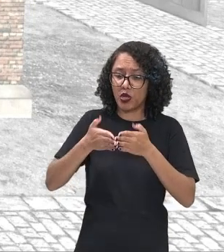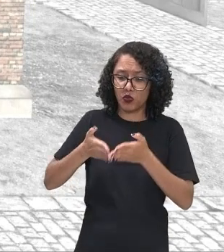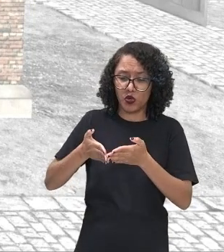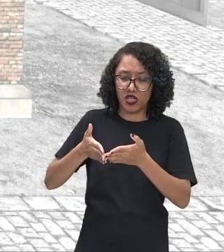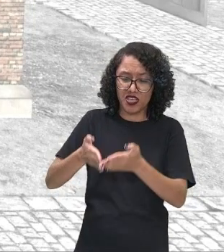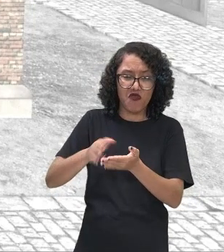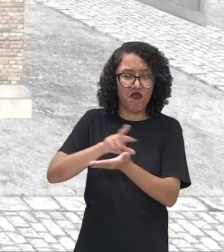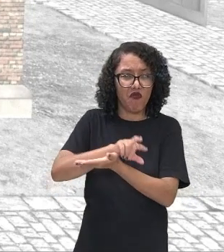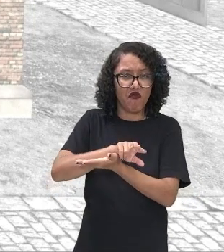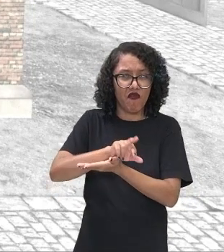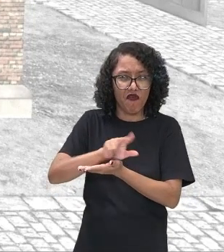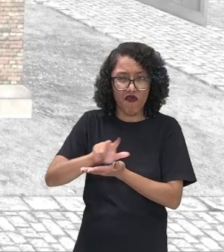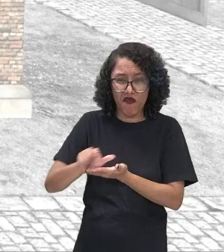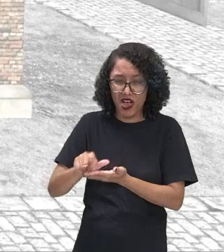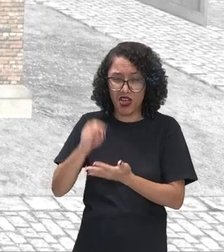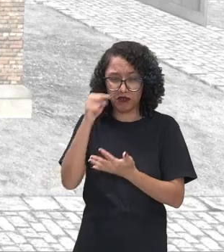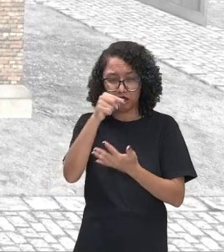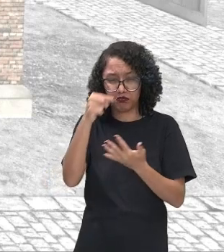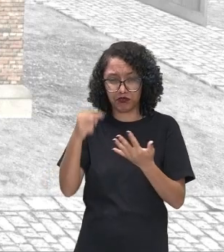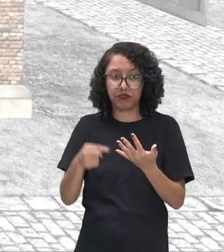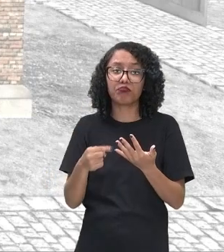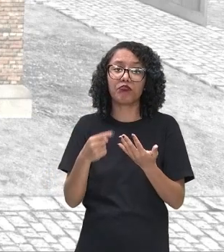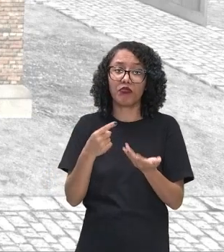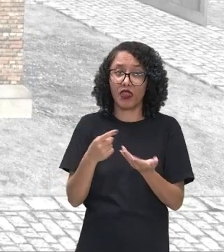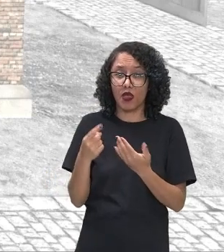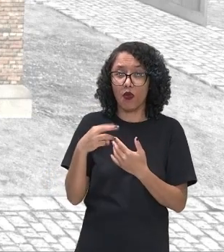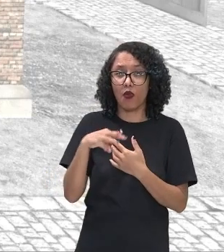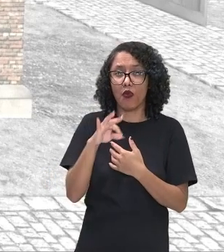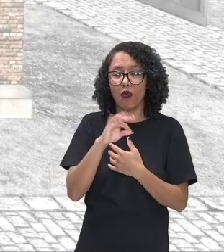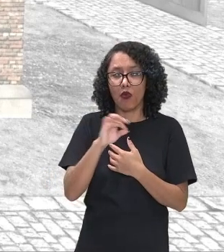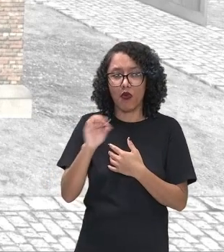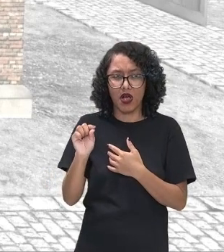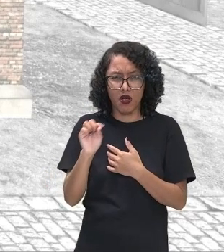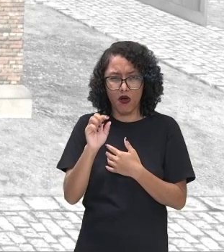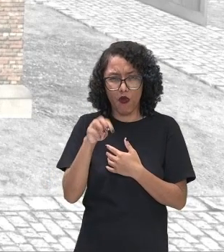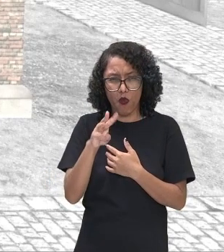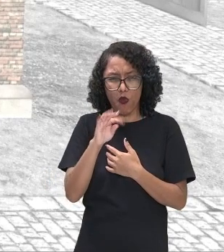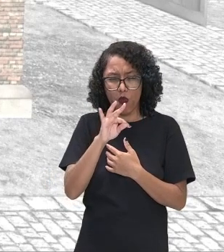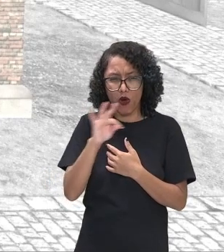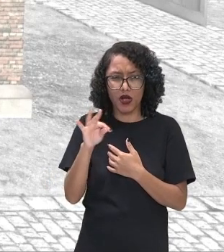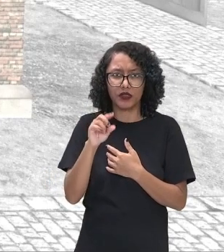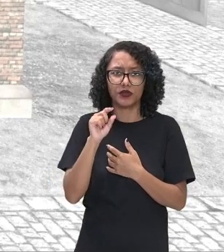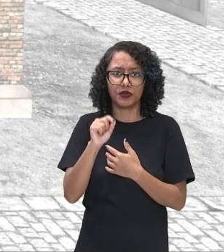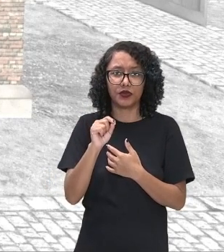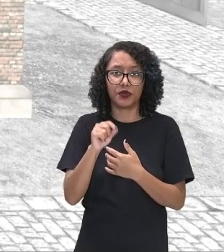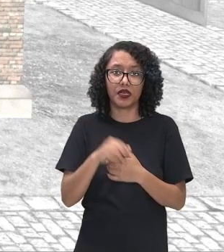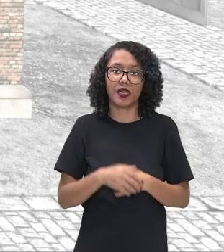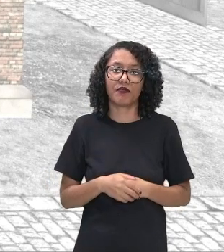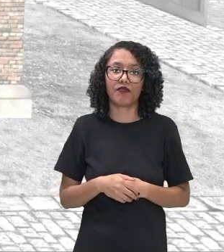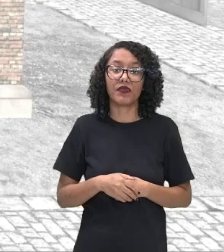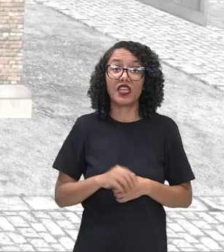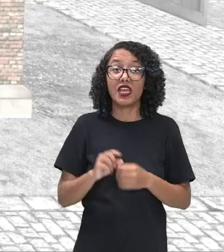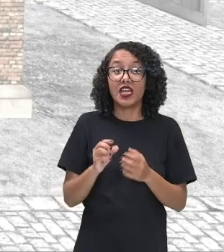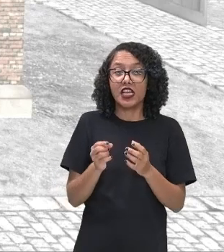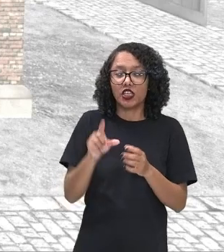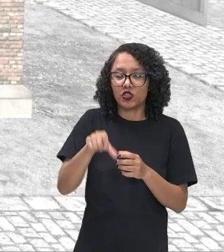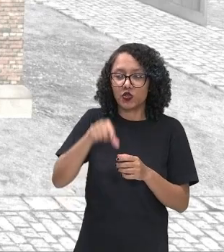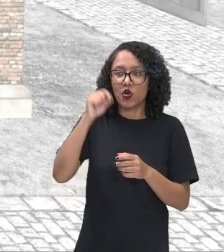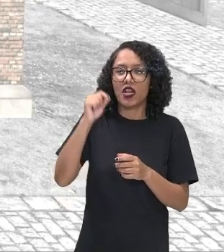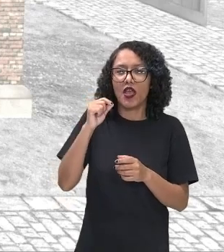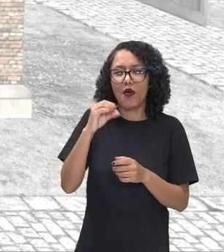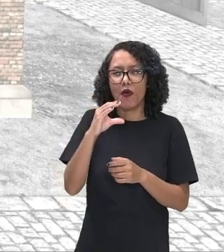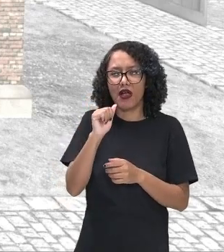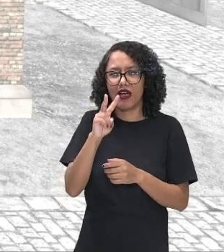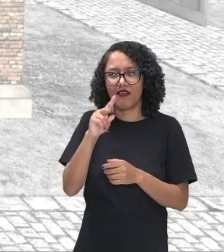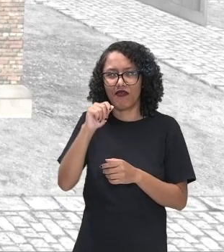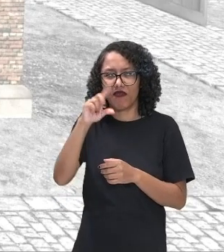Foi James Watt que fixou o cavalo vapor como unidade de medida para determinar